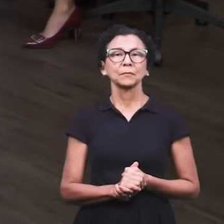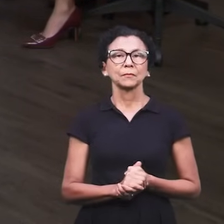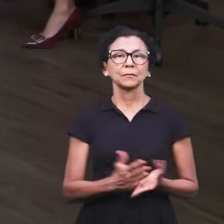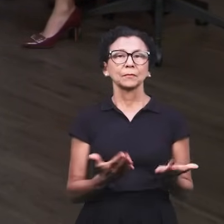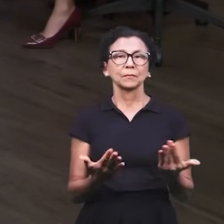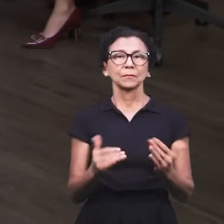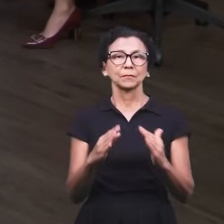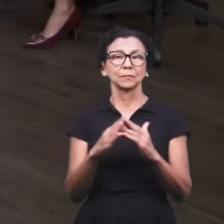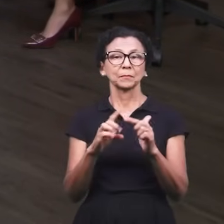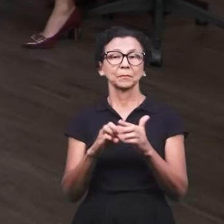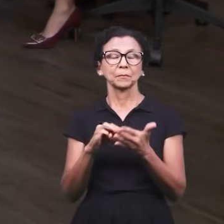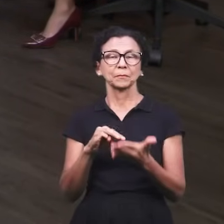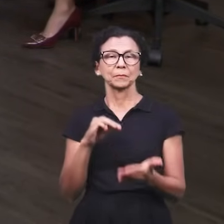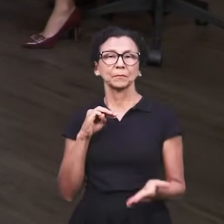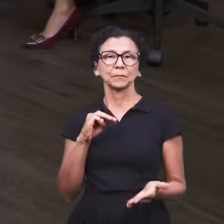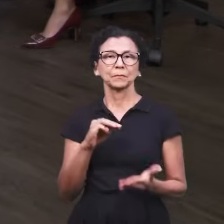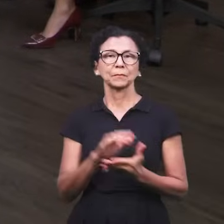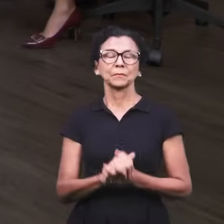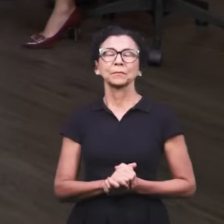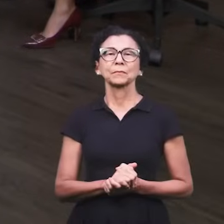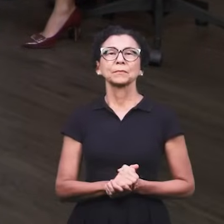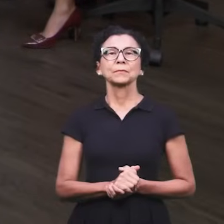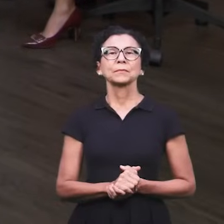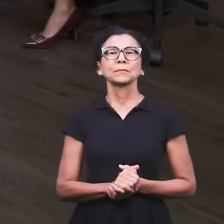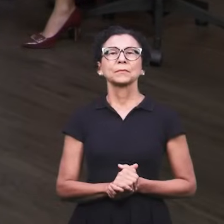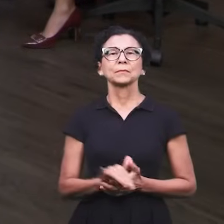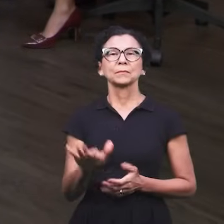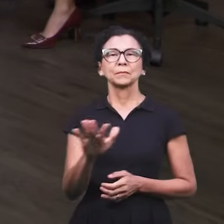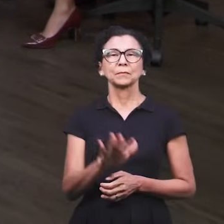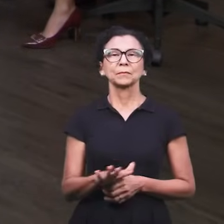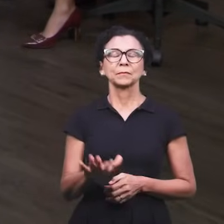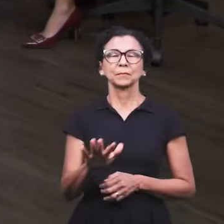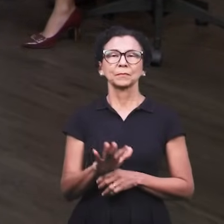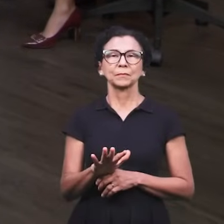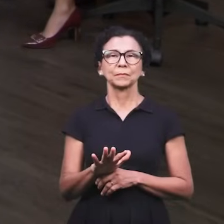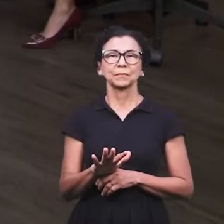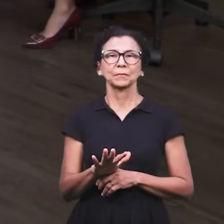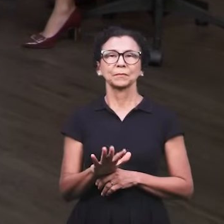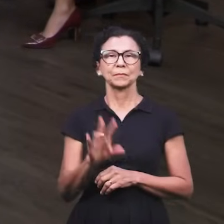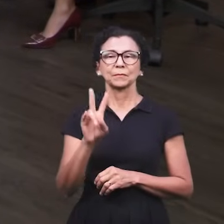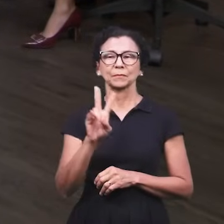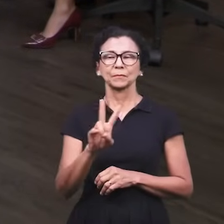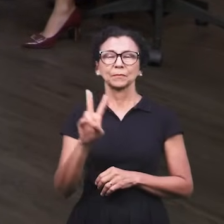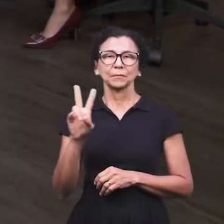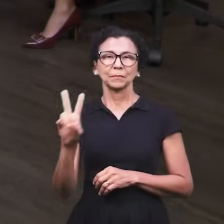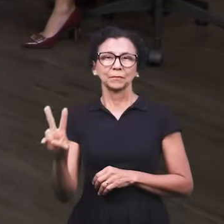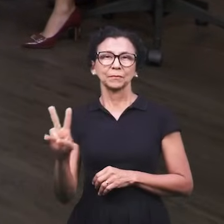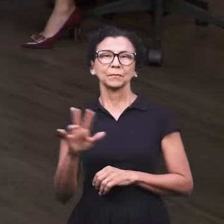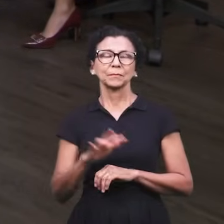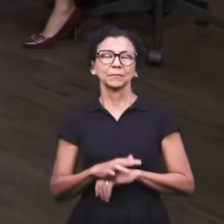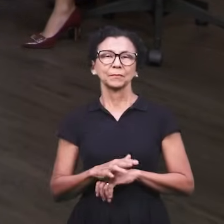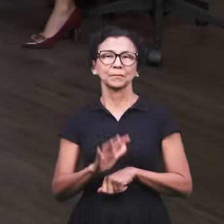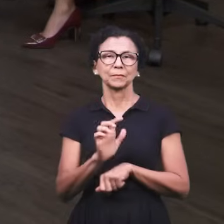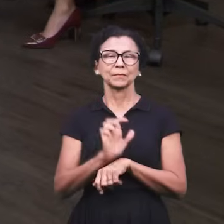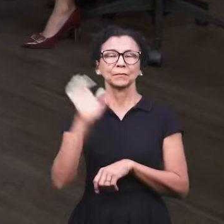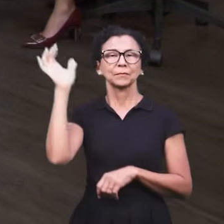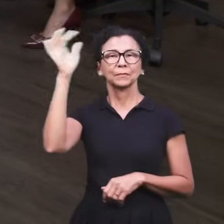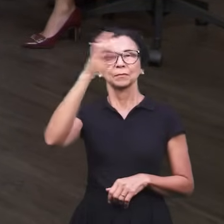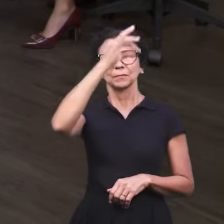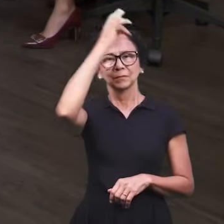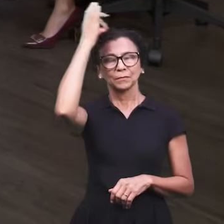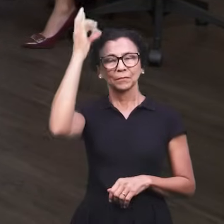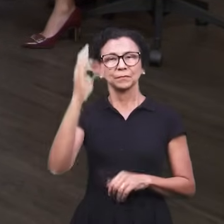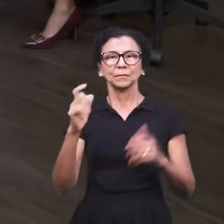Cristã Maranata das Castanheiras, que aqui em Vila Velha nós temos o bairro Praia da Costa e tem uma região ali chamada de